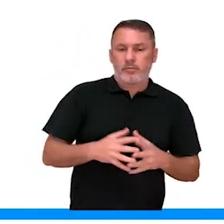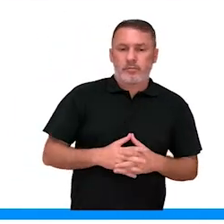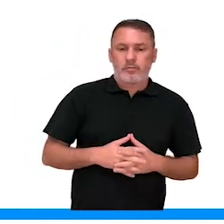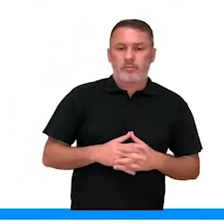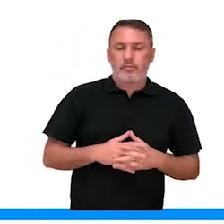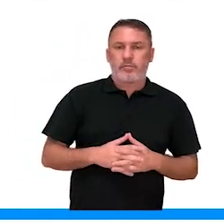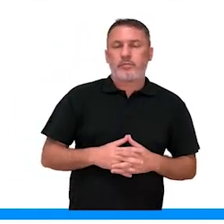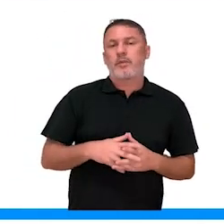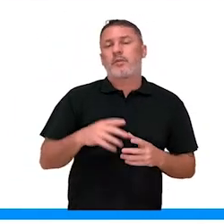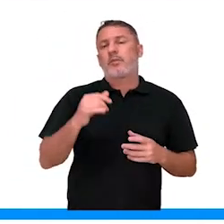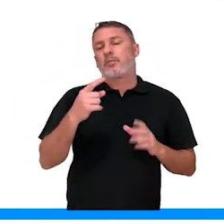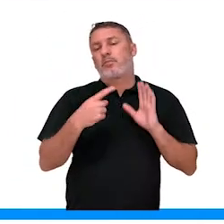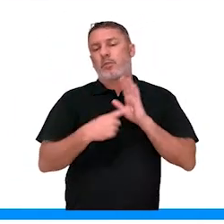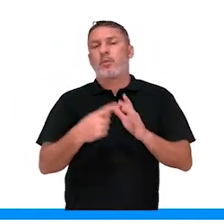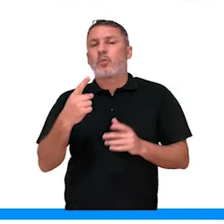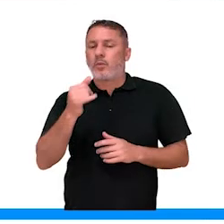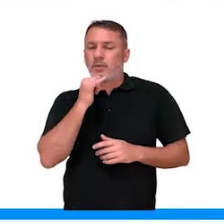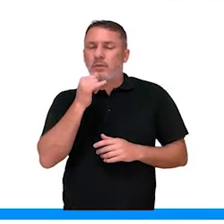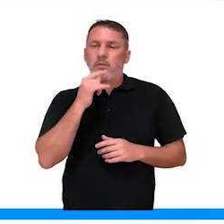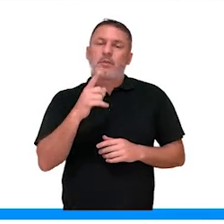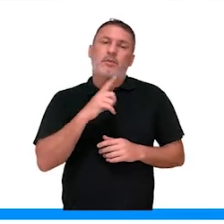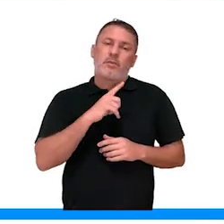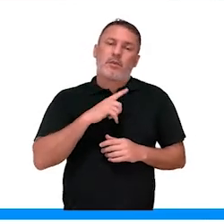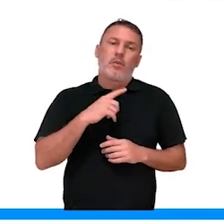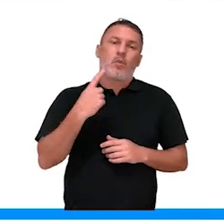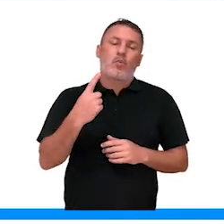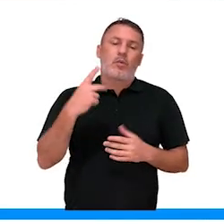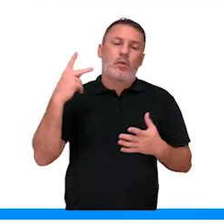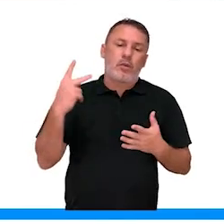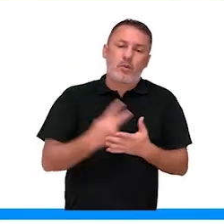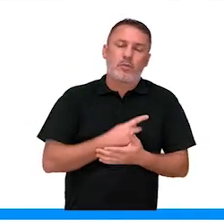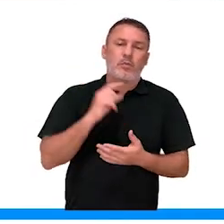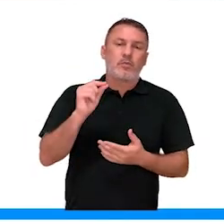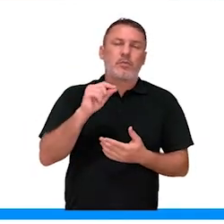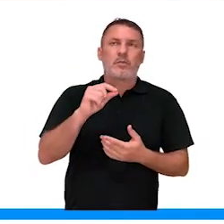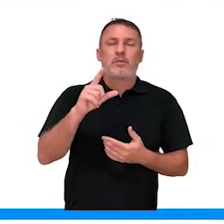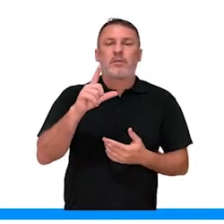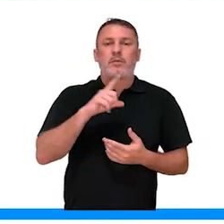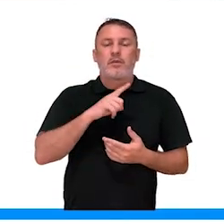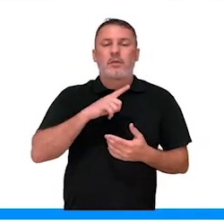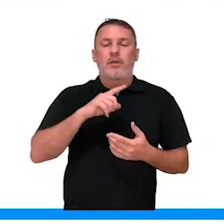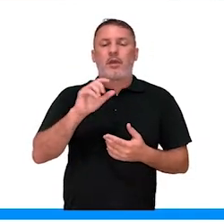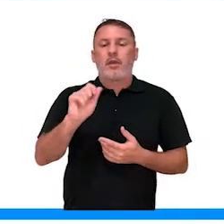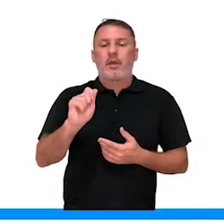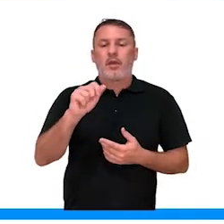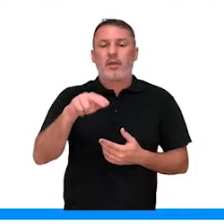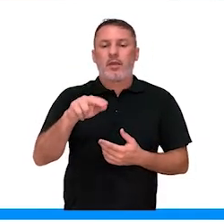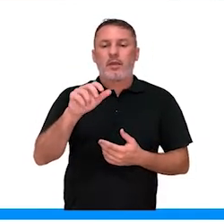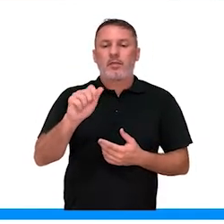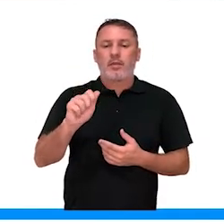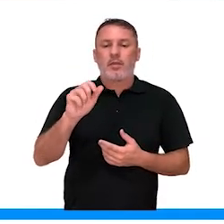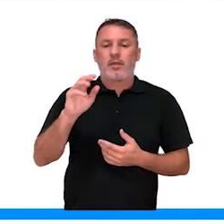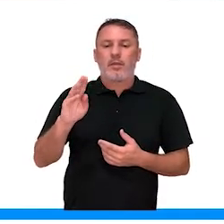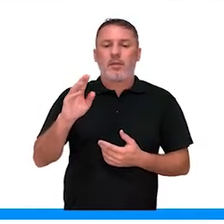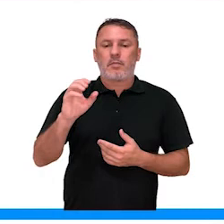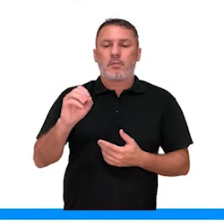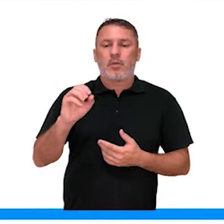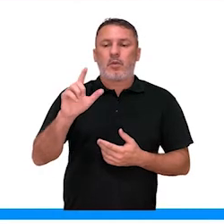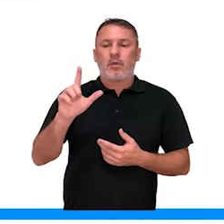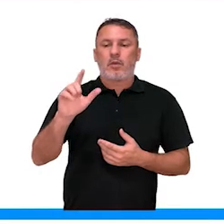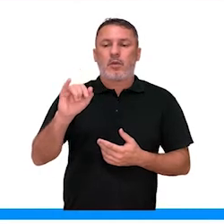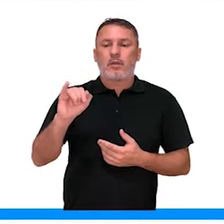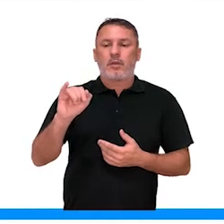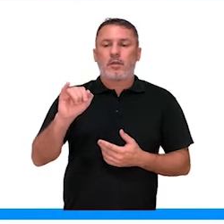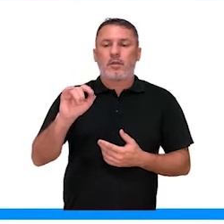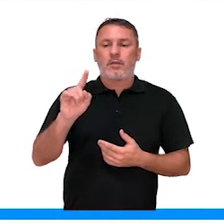assim? Quando a gente fala, por exemplo, de uma reação no qual a gente vai estar anabolizando, o que